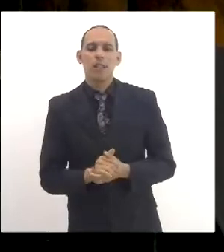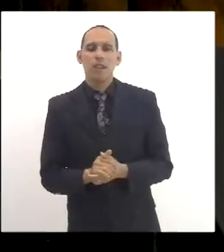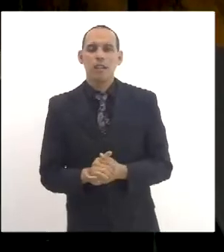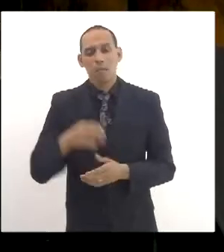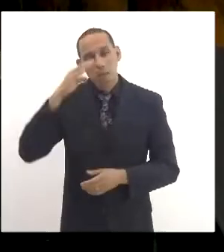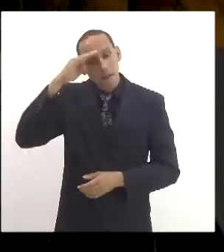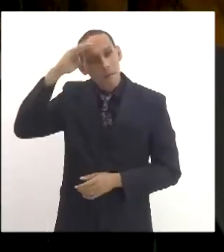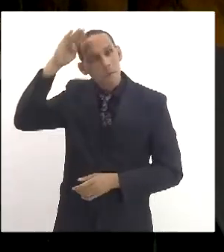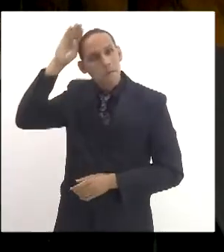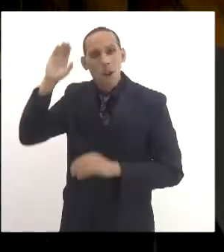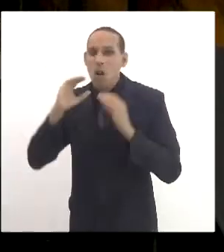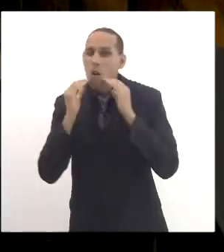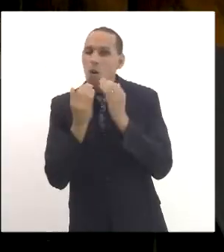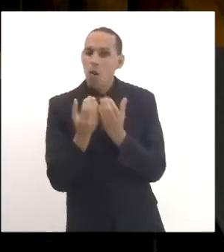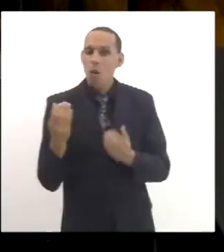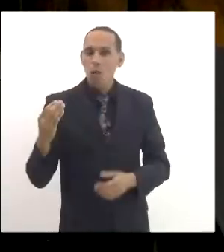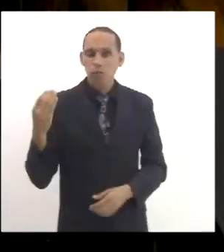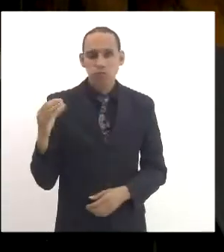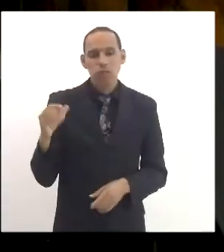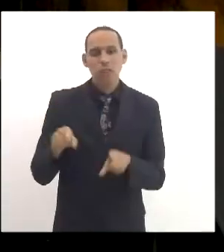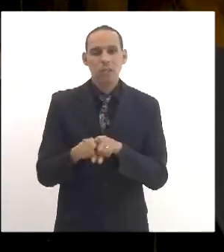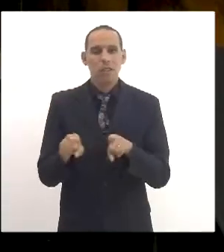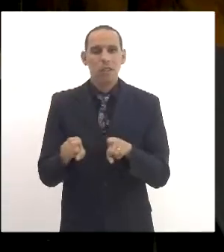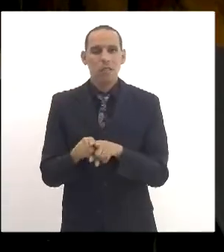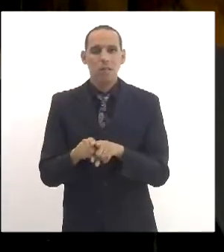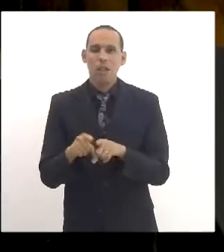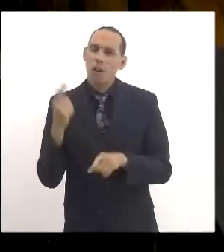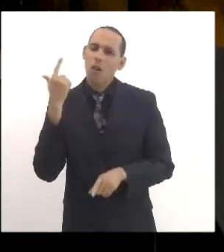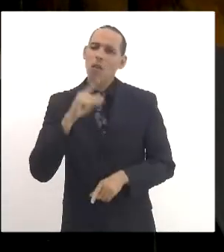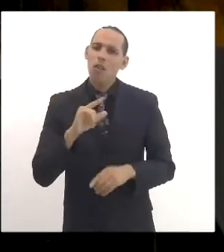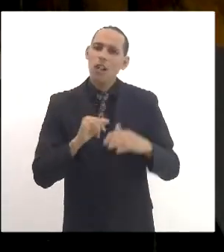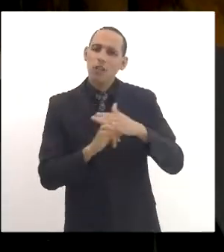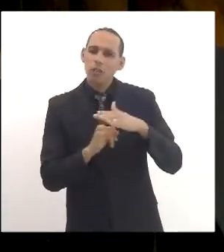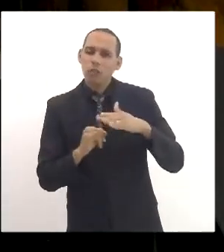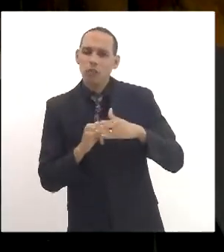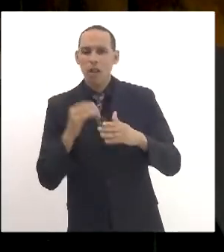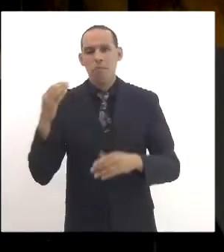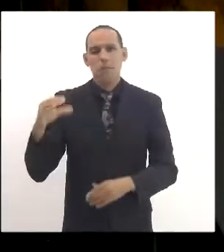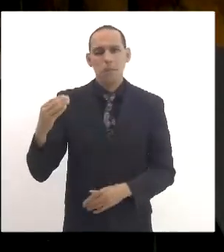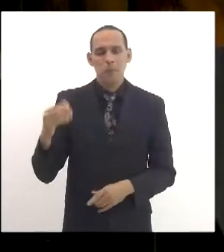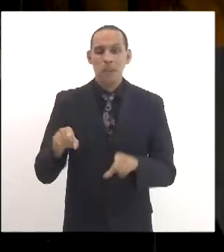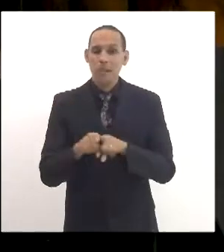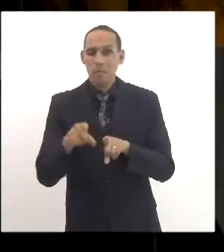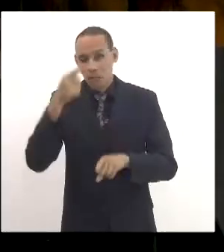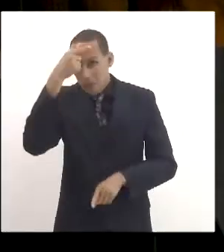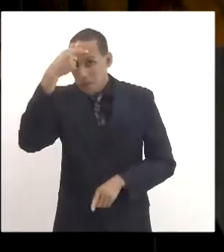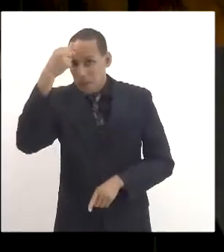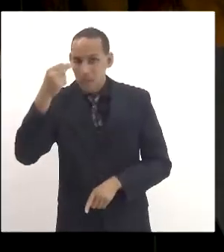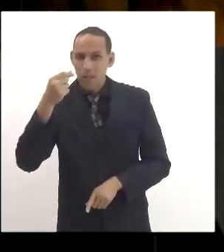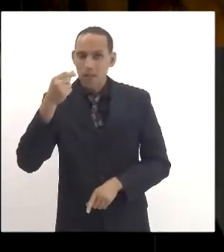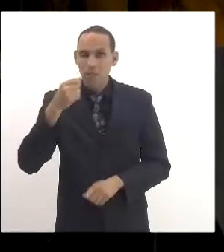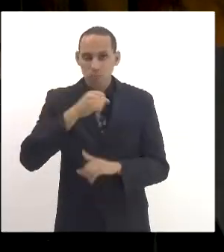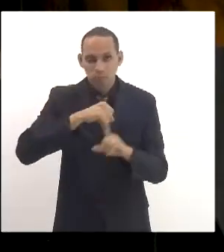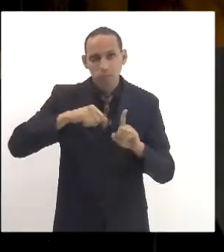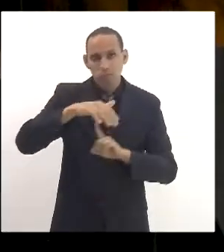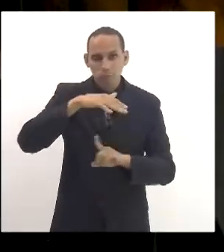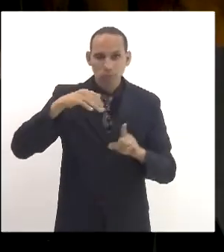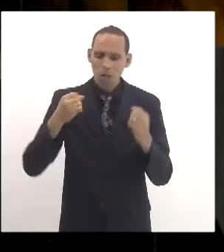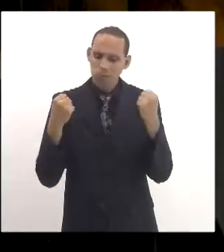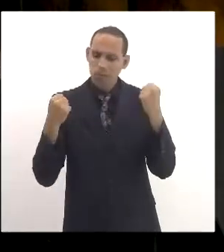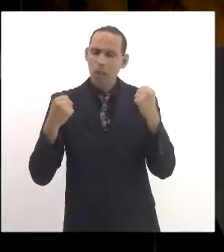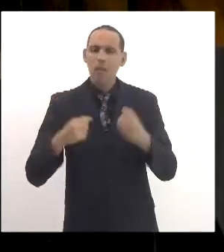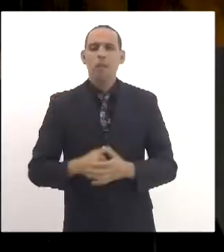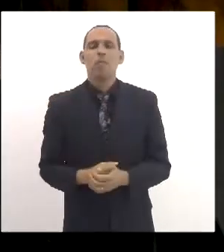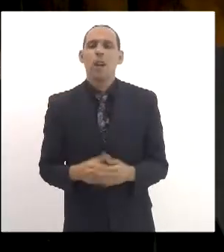e científicas que tornaram as nossas instituições científicas e as nossas universidades socialmente